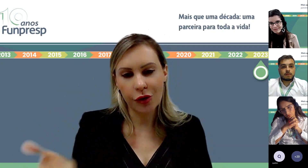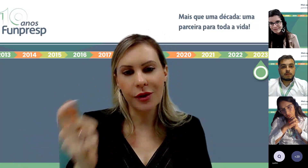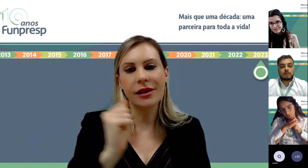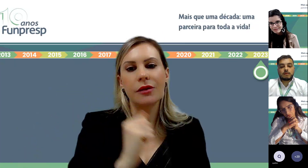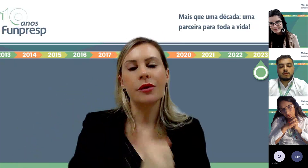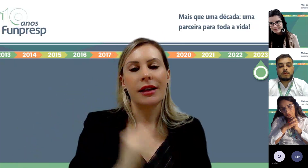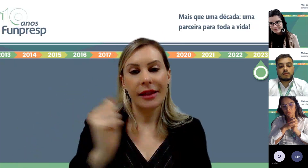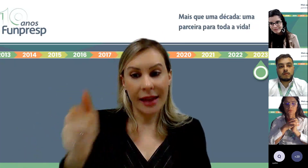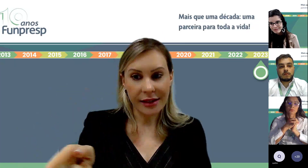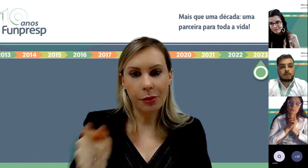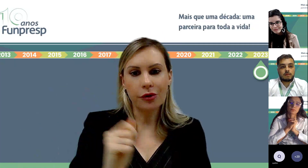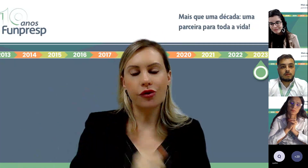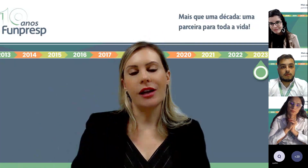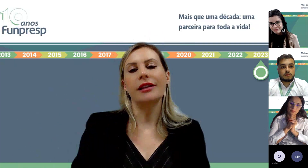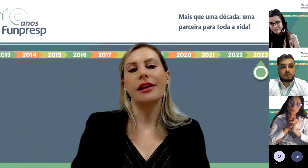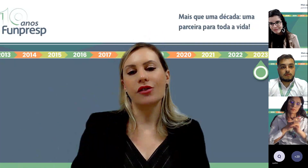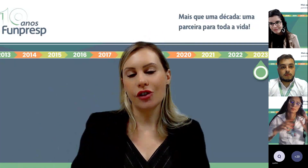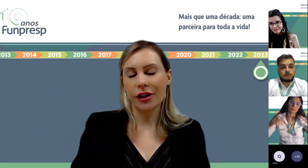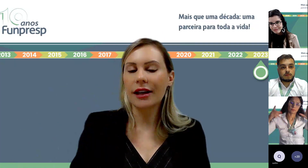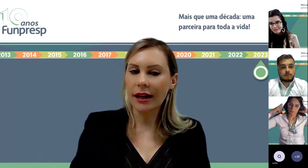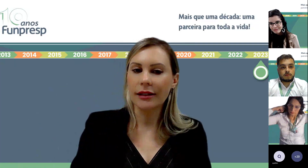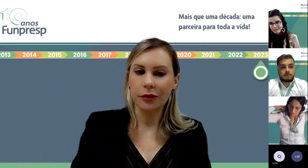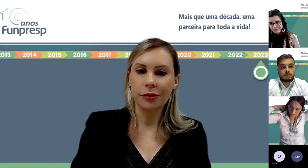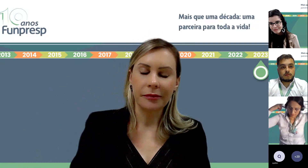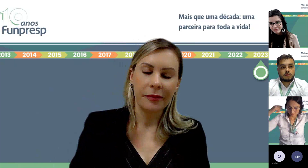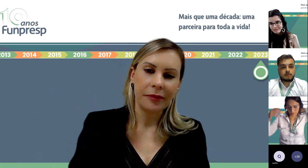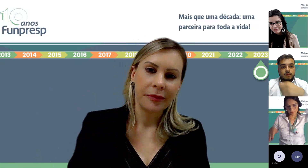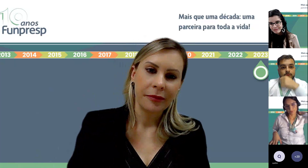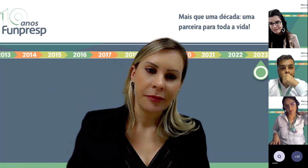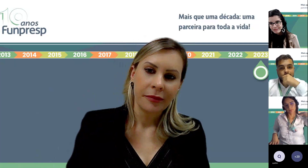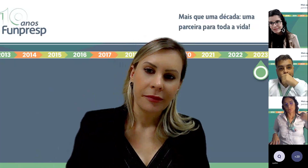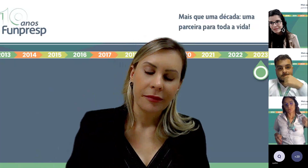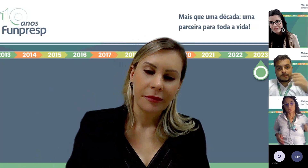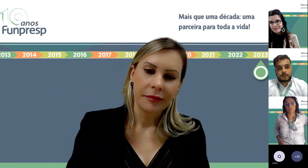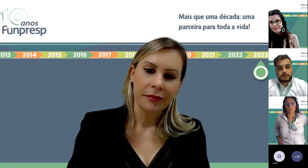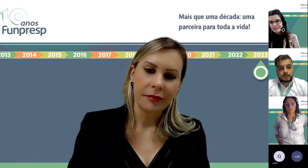a restituição nesse imposto de renda que a gente está declarando.